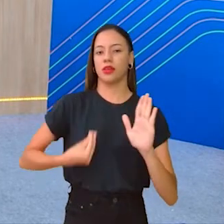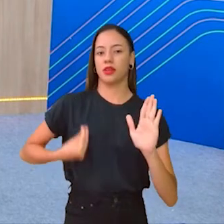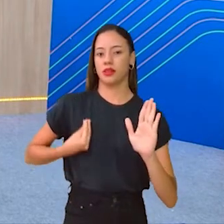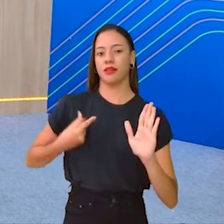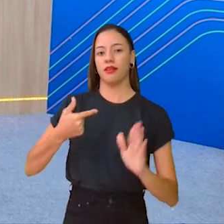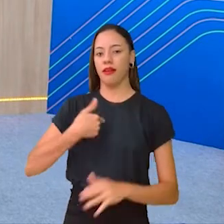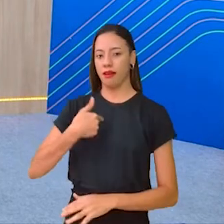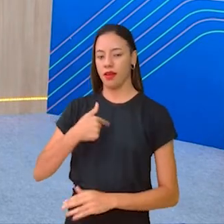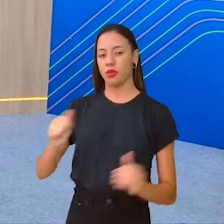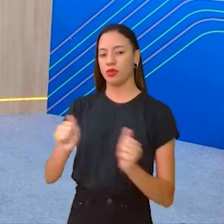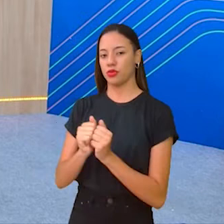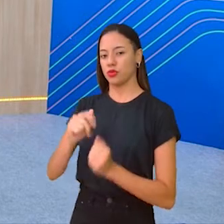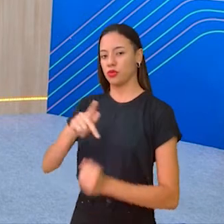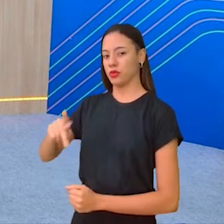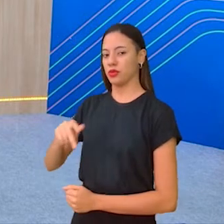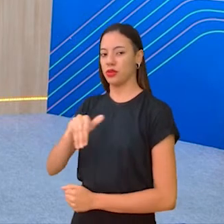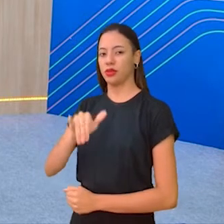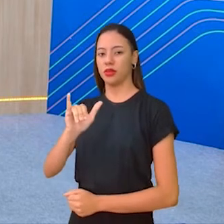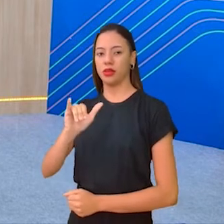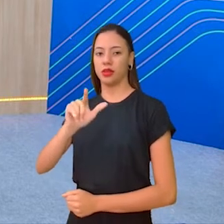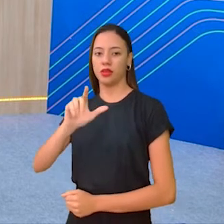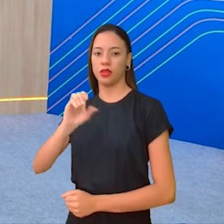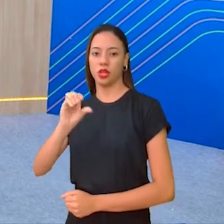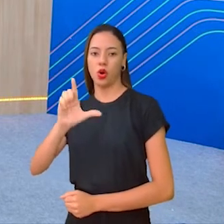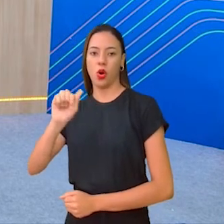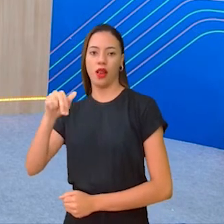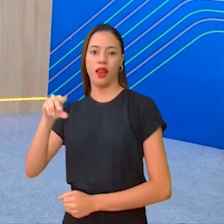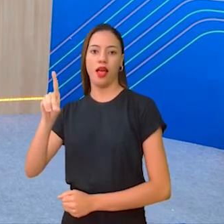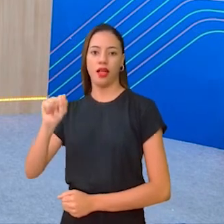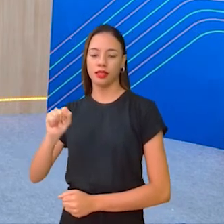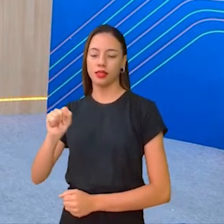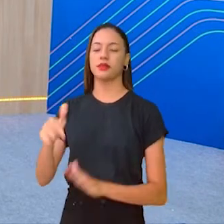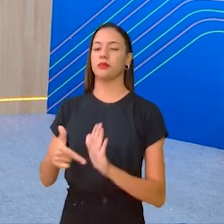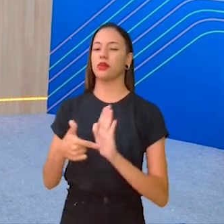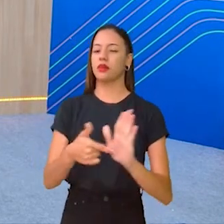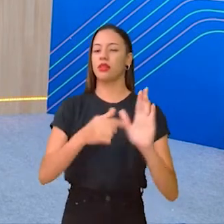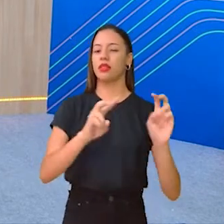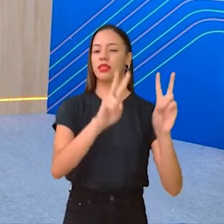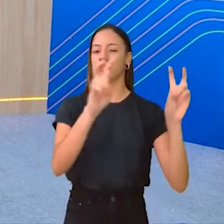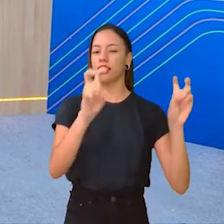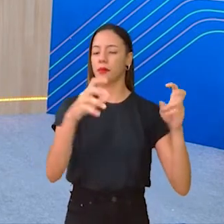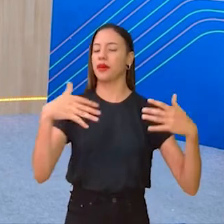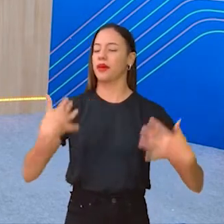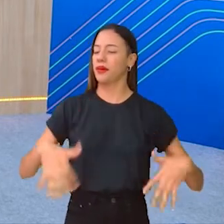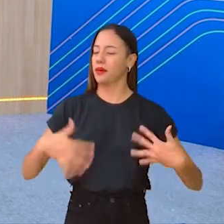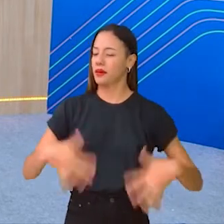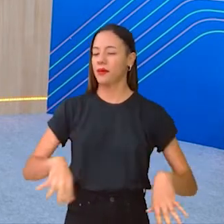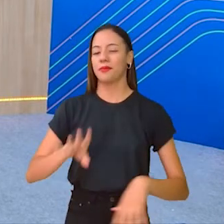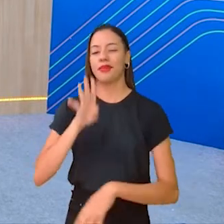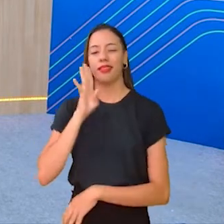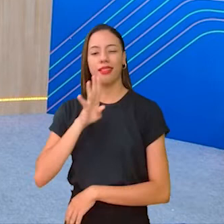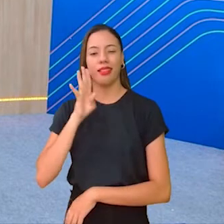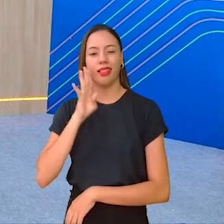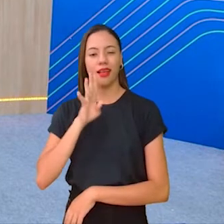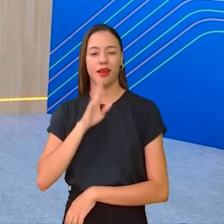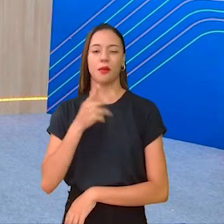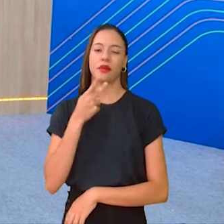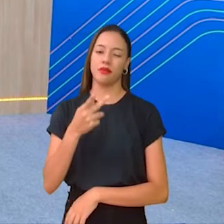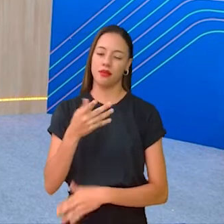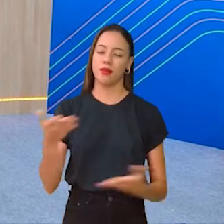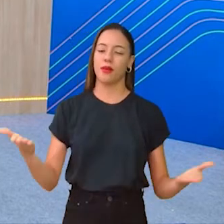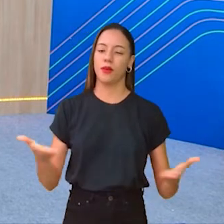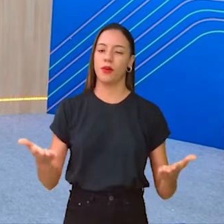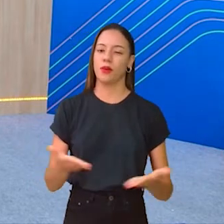e a professora Yolanda aqui, trazendo um tema muito massa para a gente trabalhar aqui.